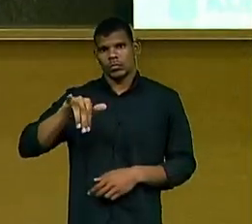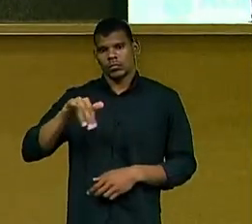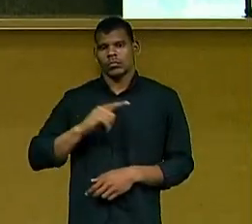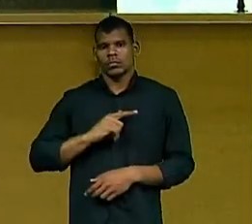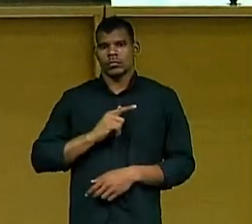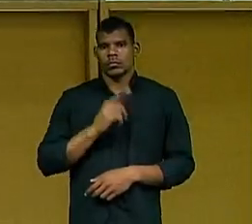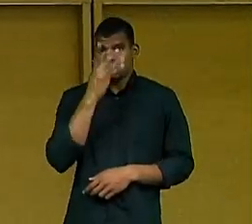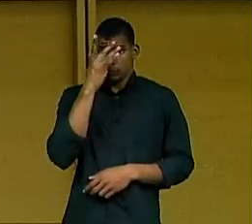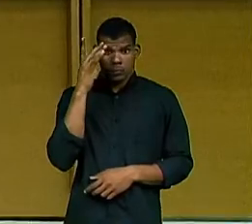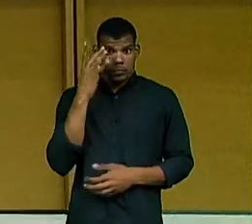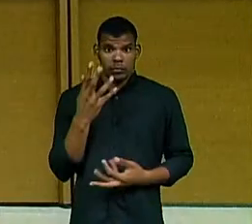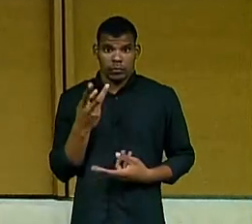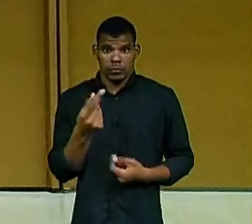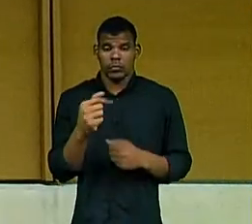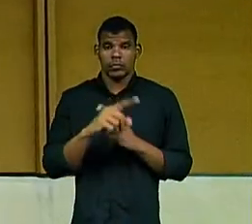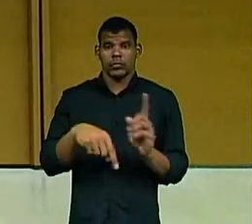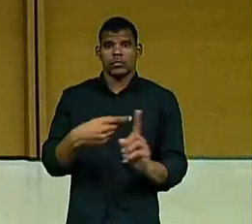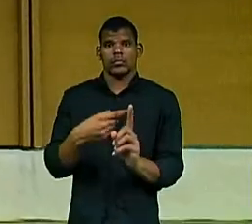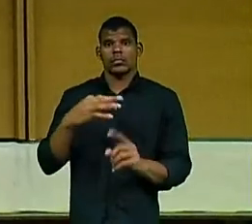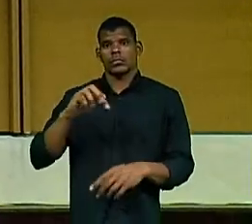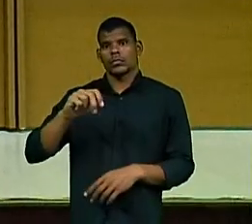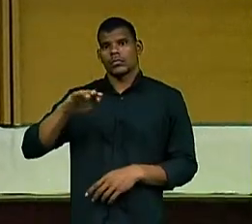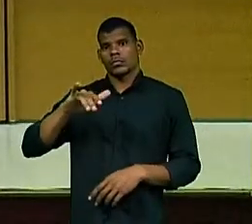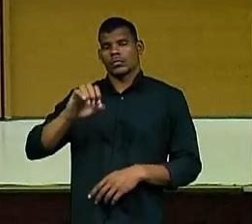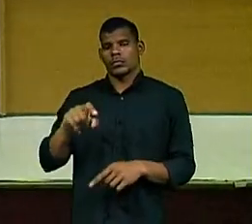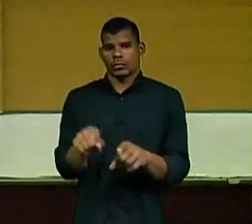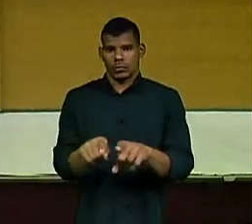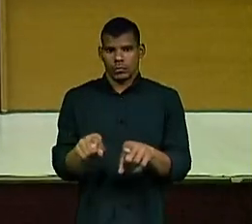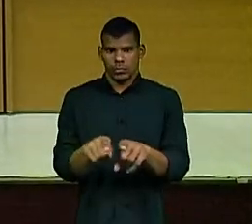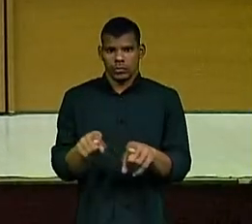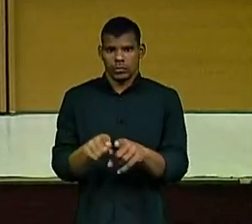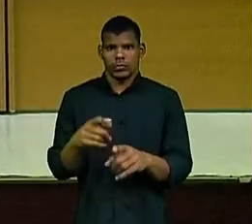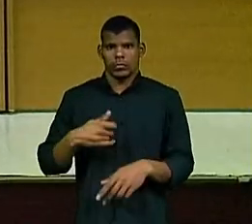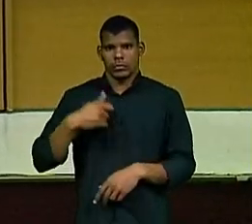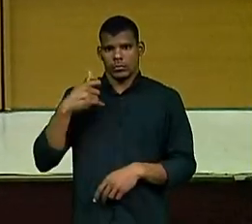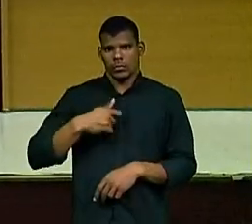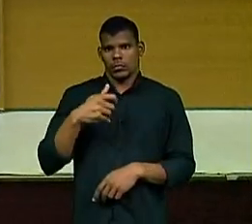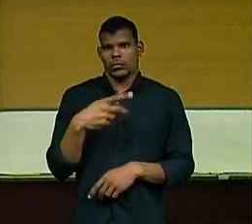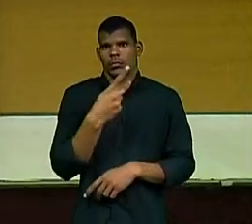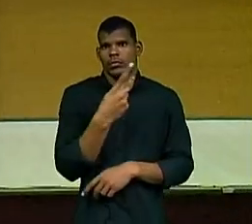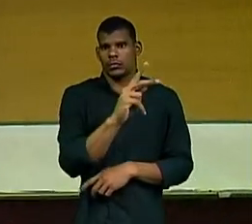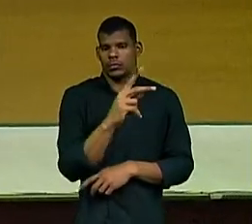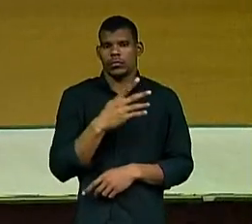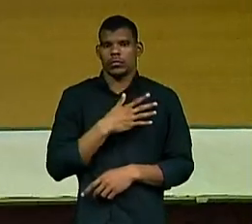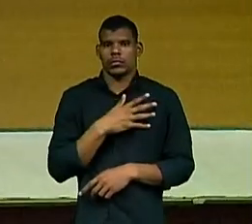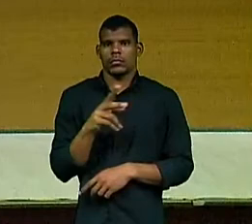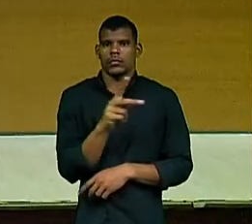que você sempre repita do Fábio Frota que eu gosto de entregar a idade dele foi meu professor